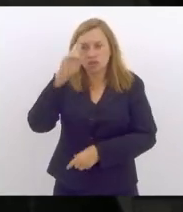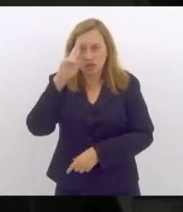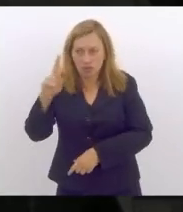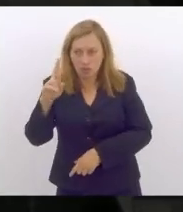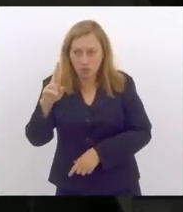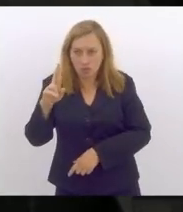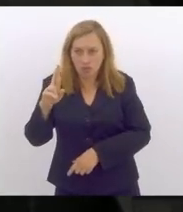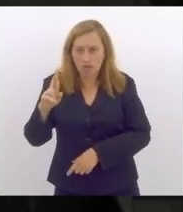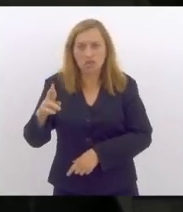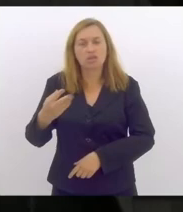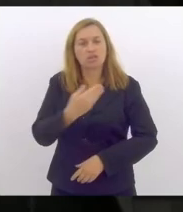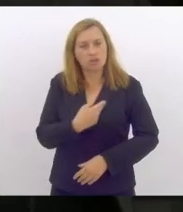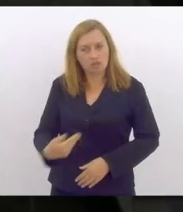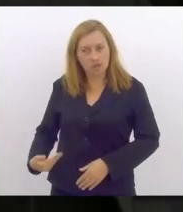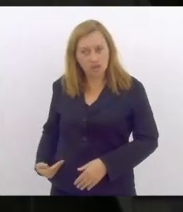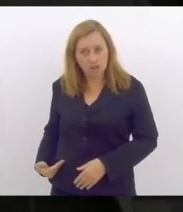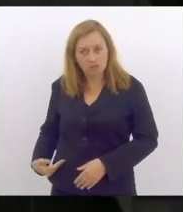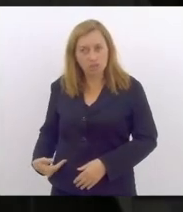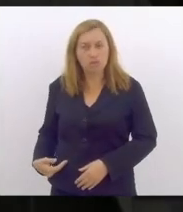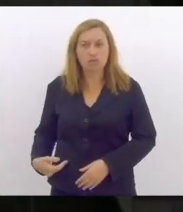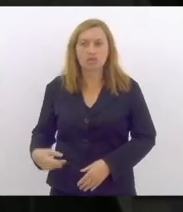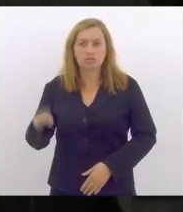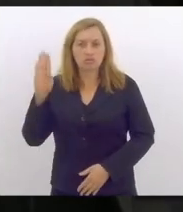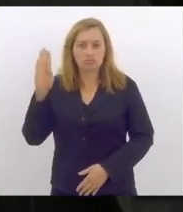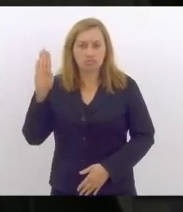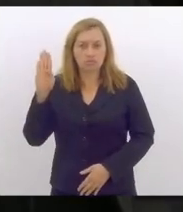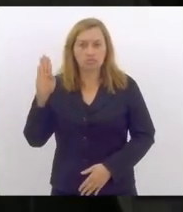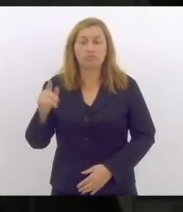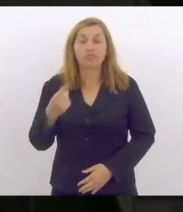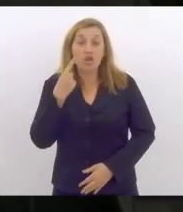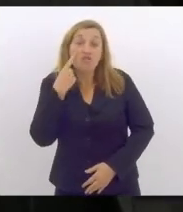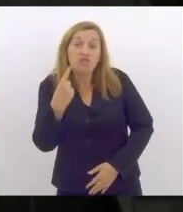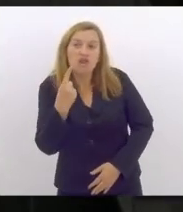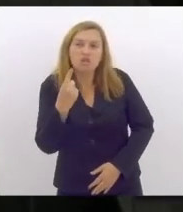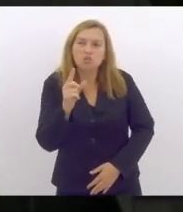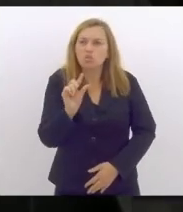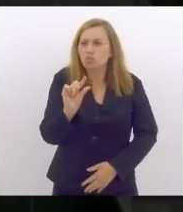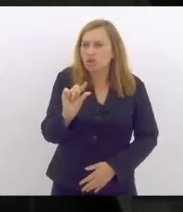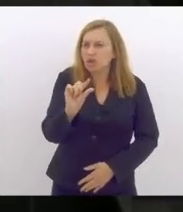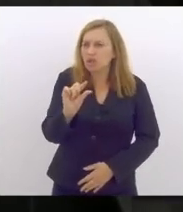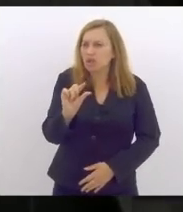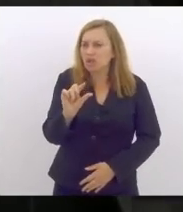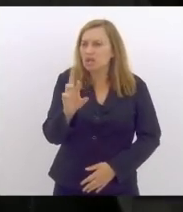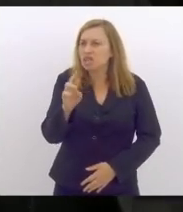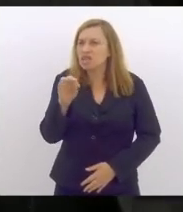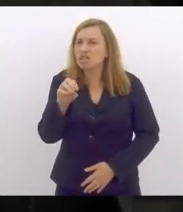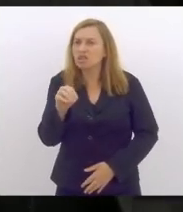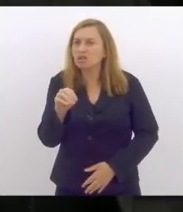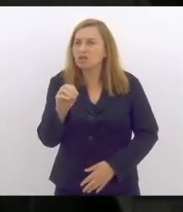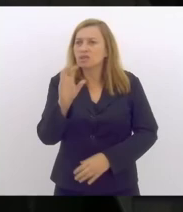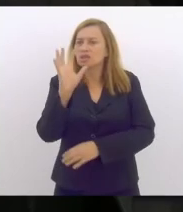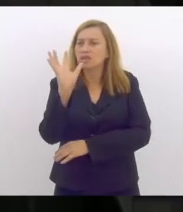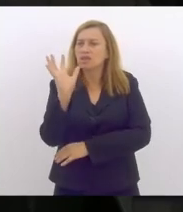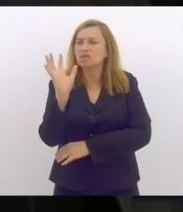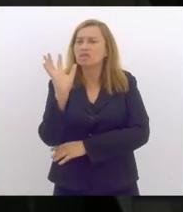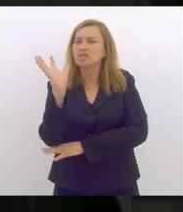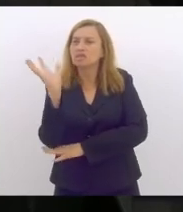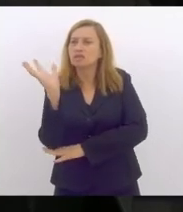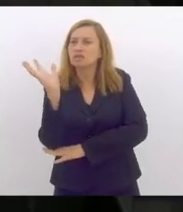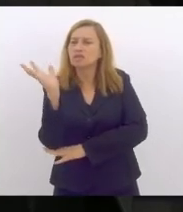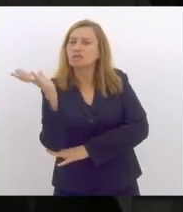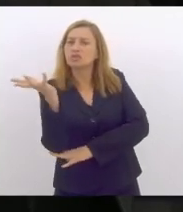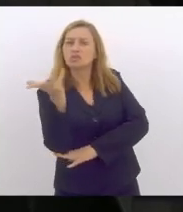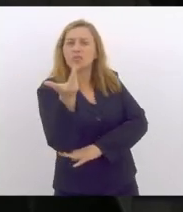a governador. Veja o pequeno resíduo de Mata Atlântica que temos ainda no